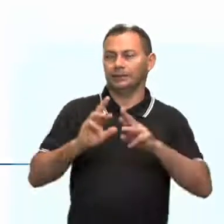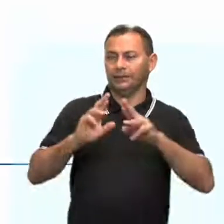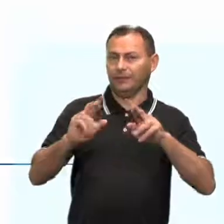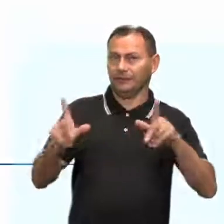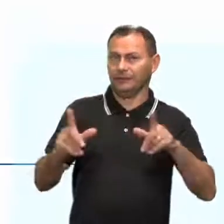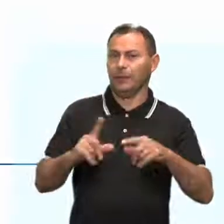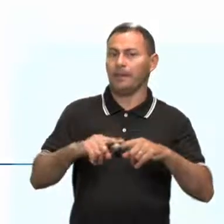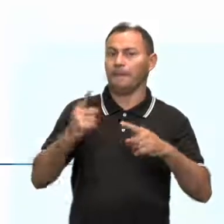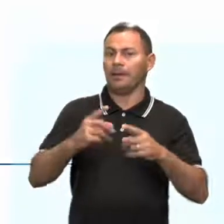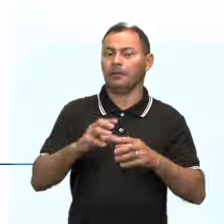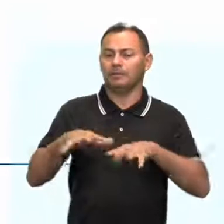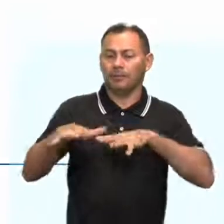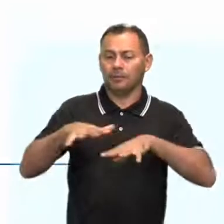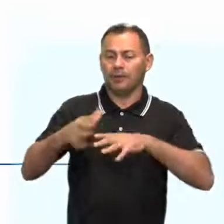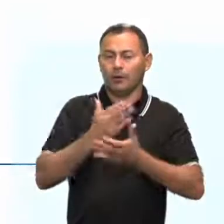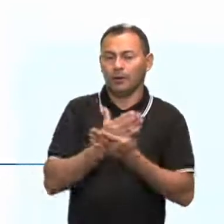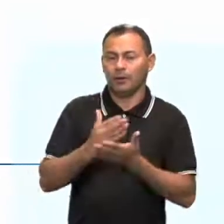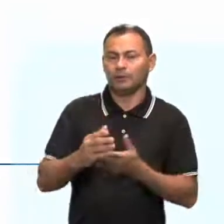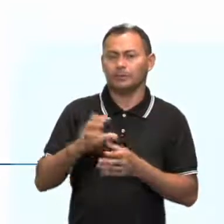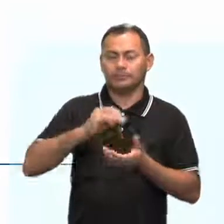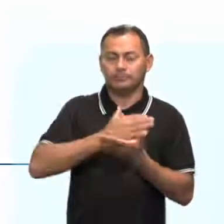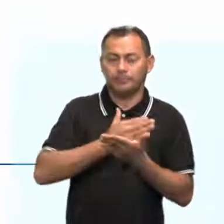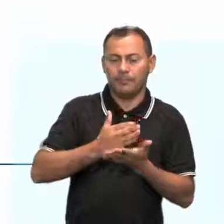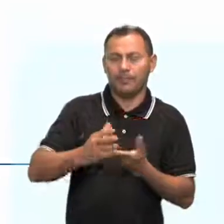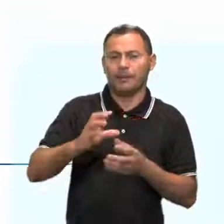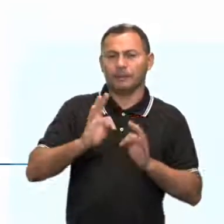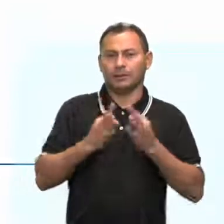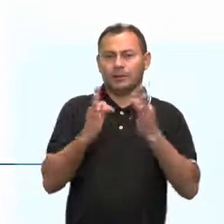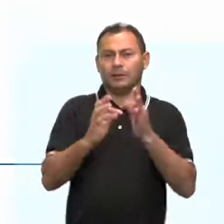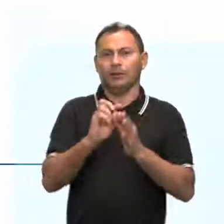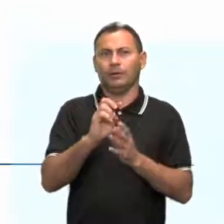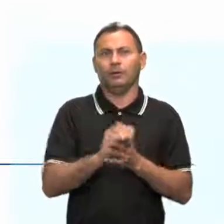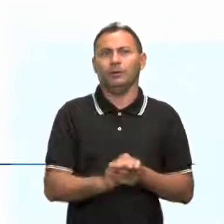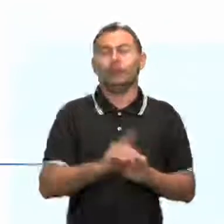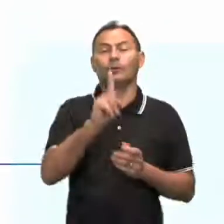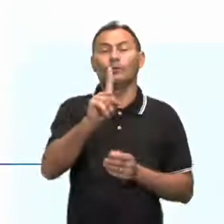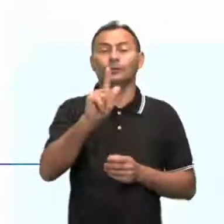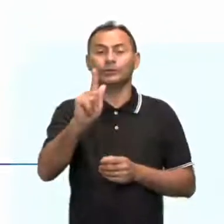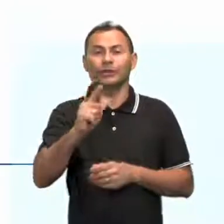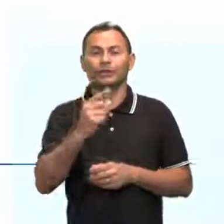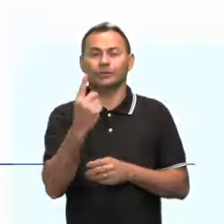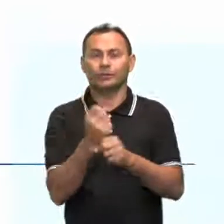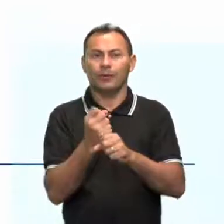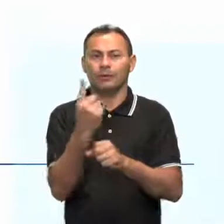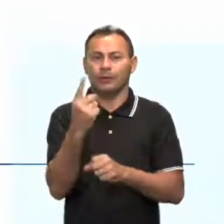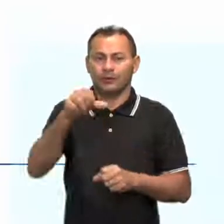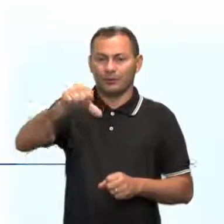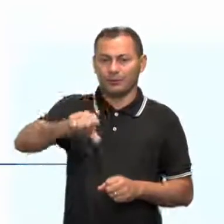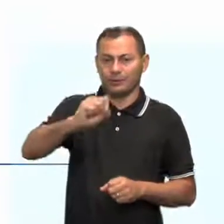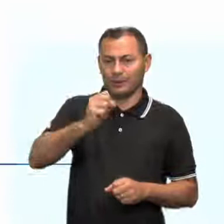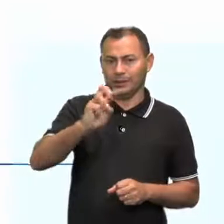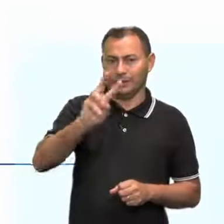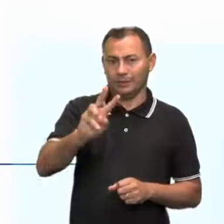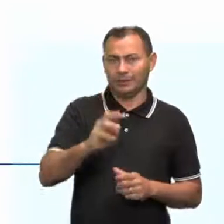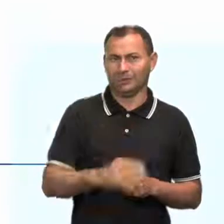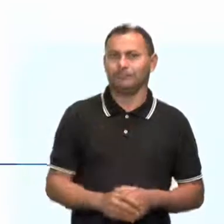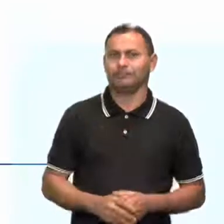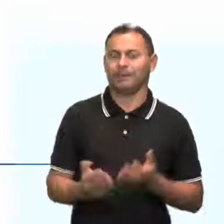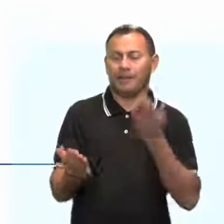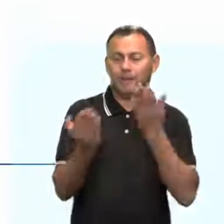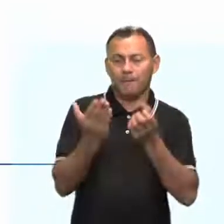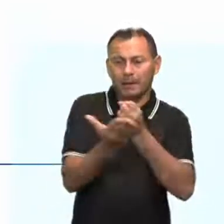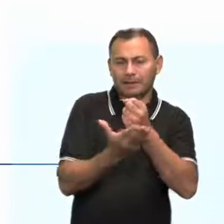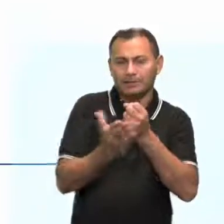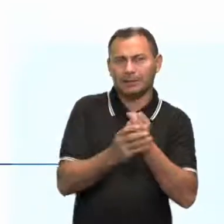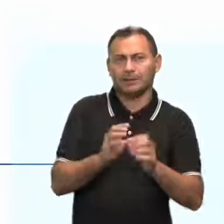diferente. Mas a mobilidade começou a ser introduzida com a tecnologia 1G lá em 1982. Era basicamente